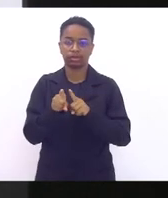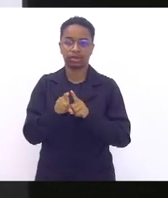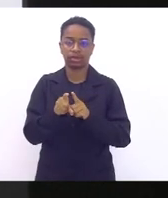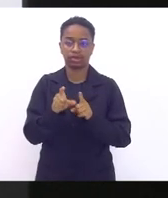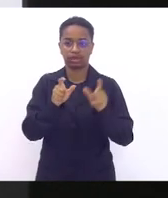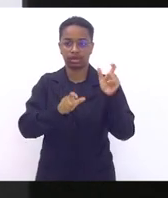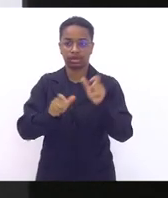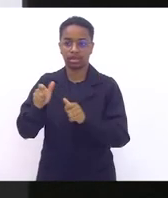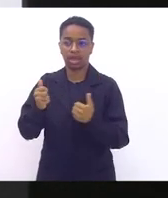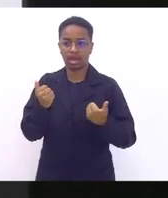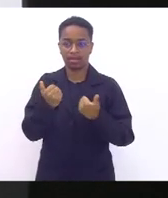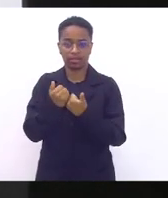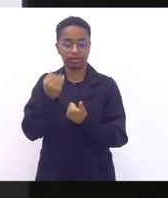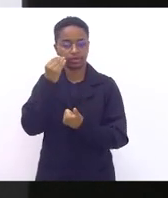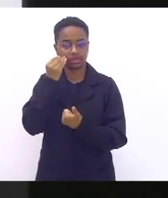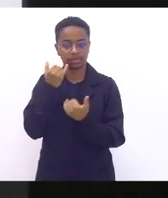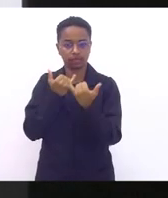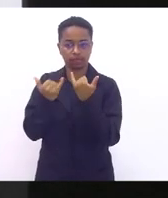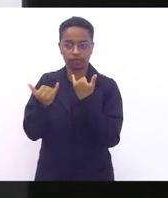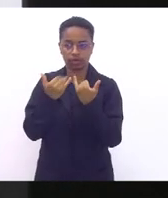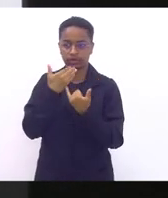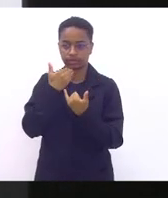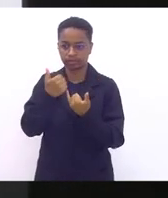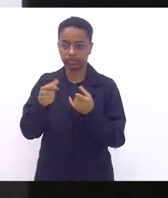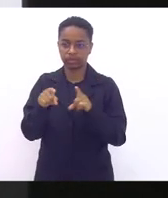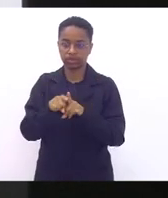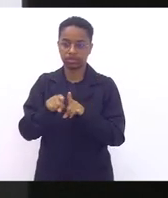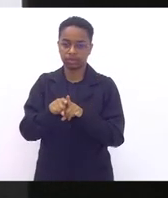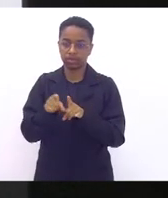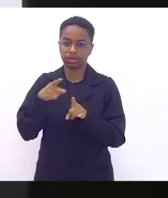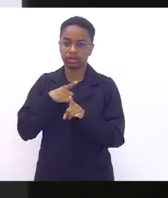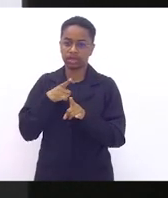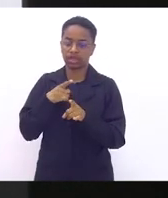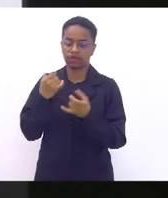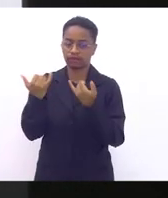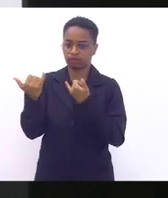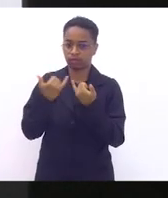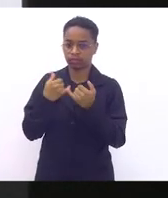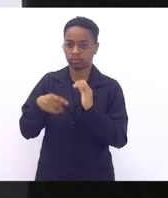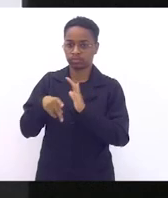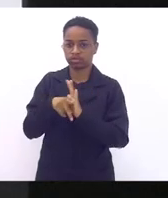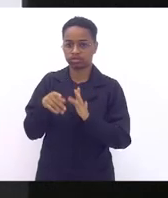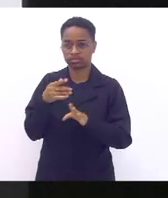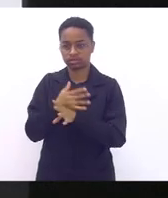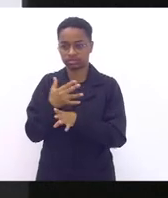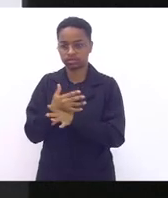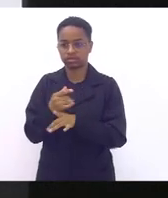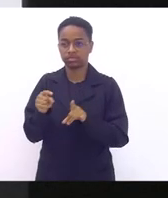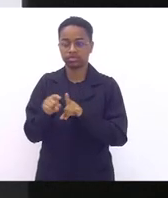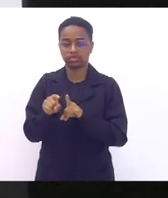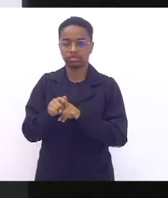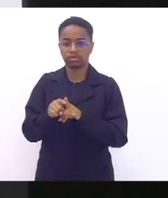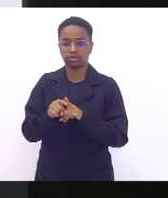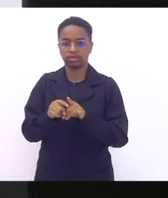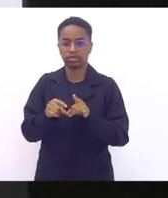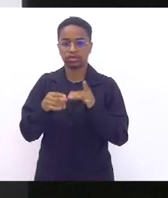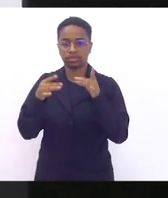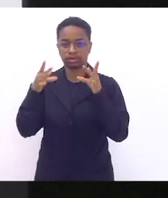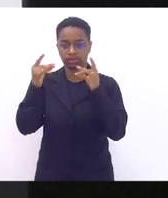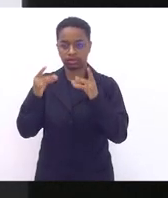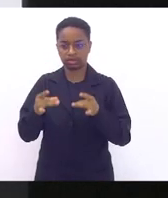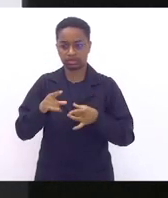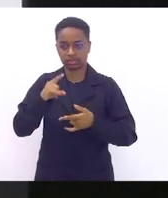qualificar a informação. A gente tem a qualificação das informações dos municípios, os boletins epidemiológicos e